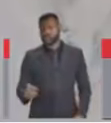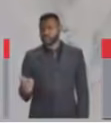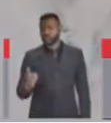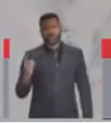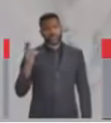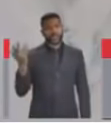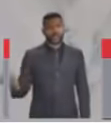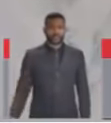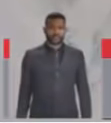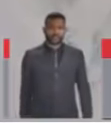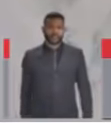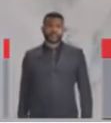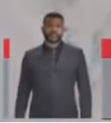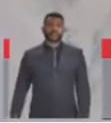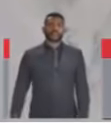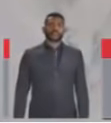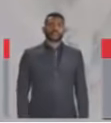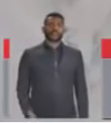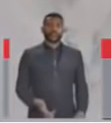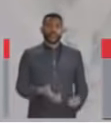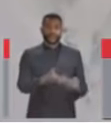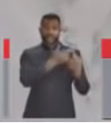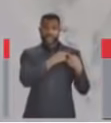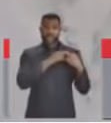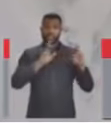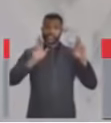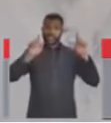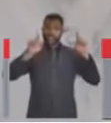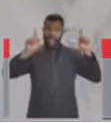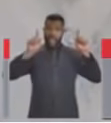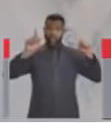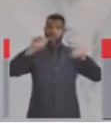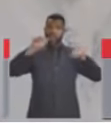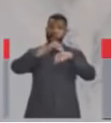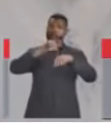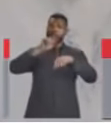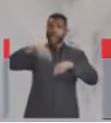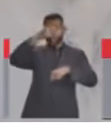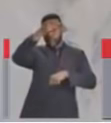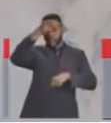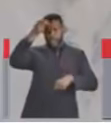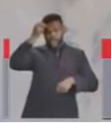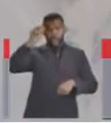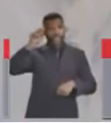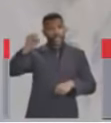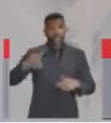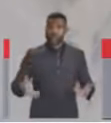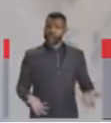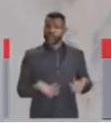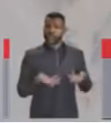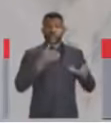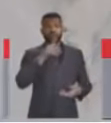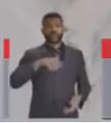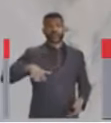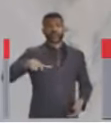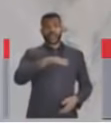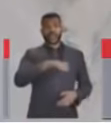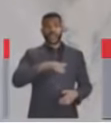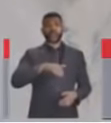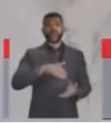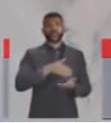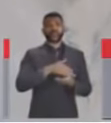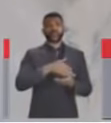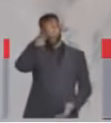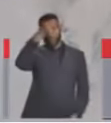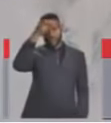a responsabilidade Nossa greve do prefeito Jean Lopes que não valoriza o funcionalismo público de Poá